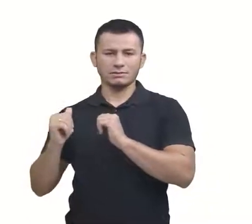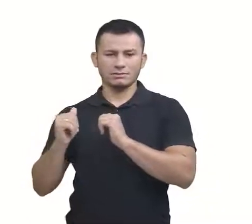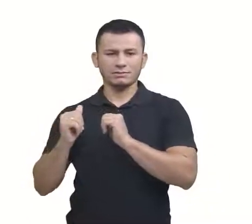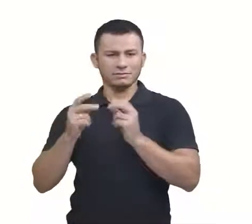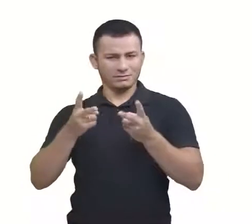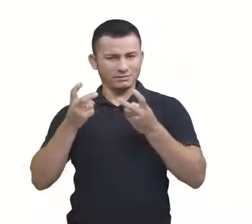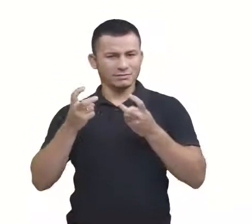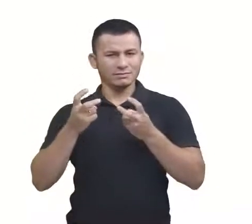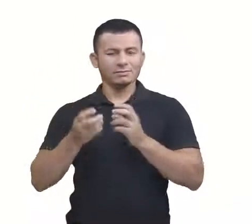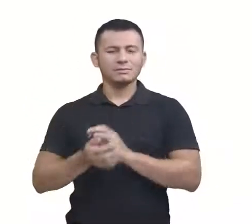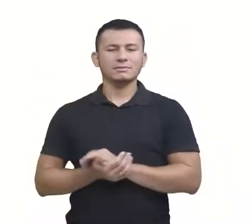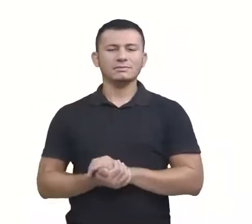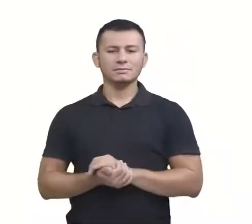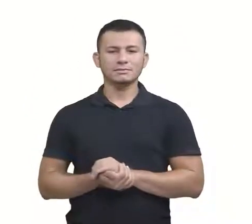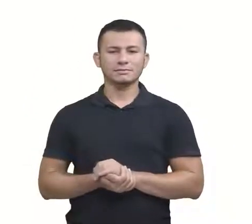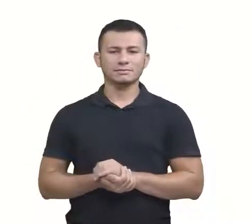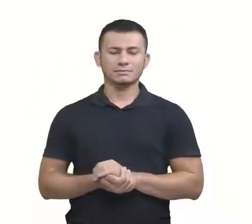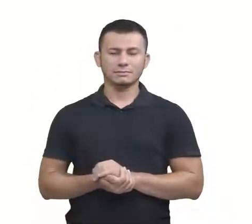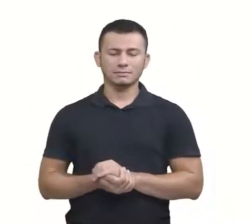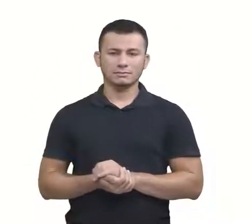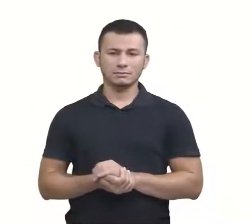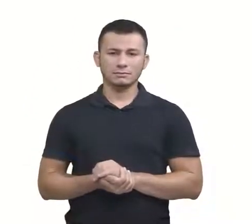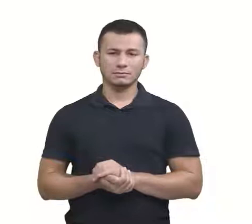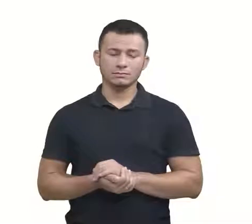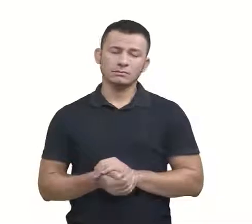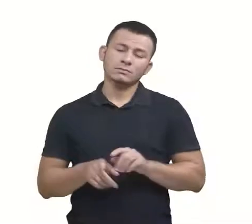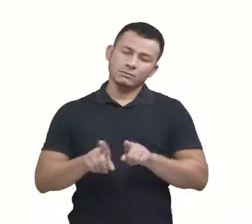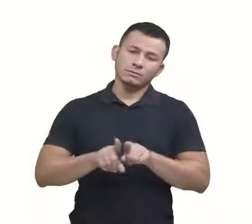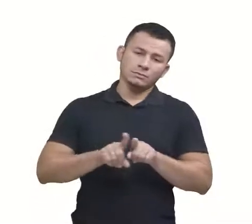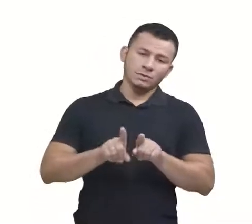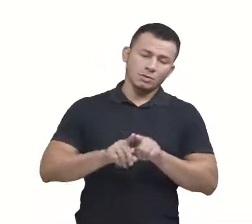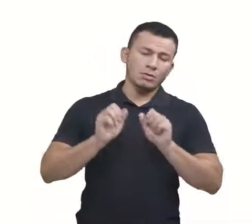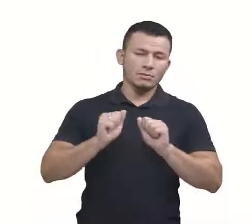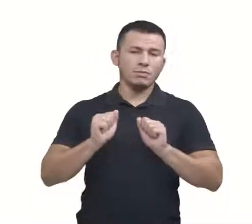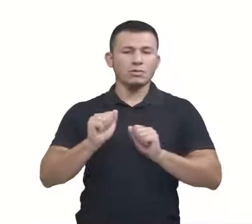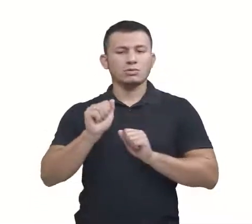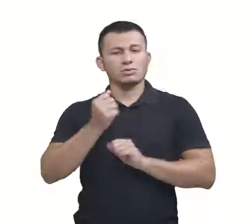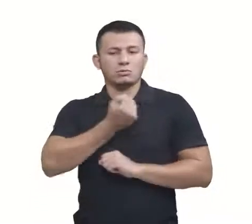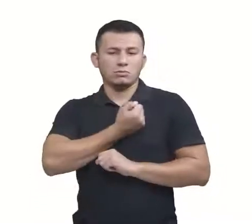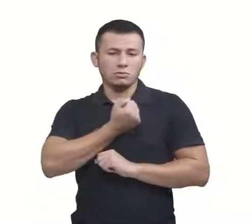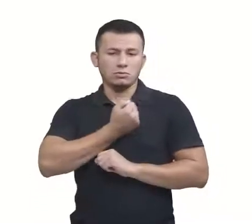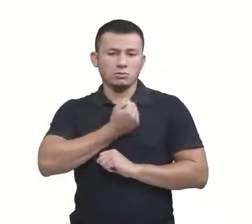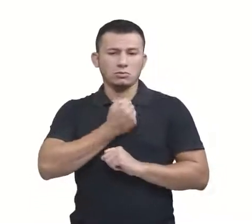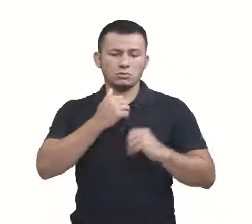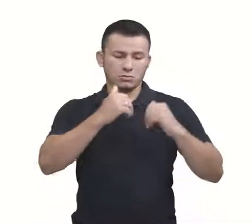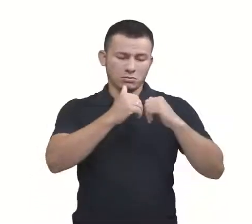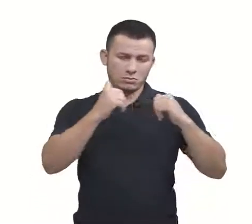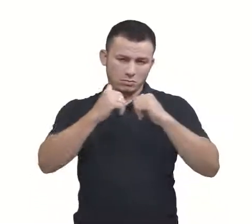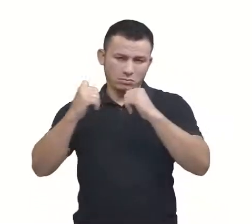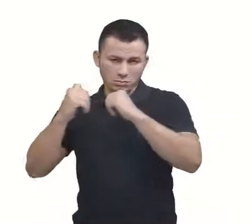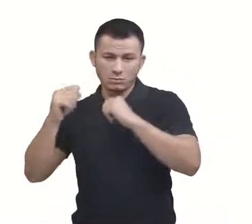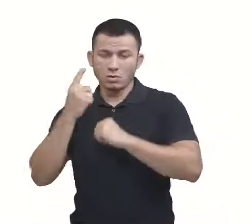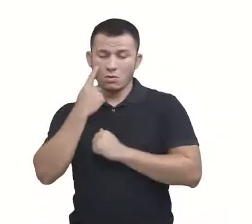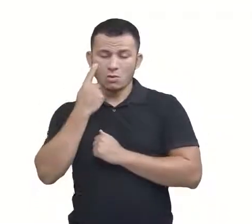unidades também podendo fazer só com os números ou se tem